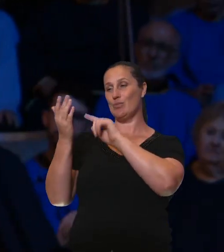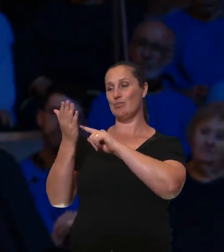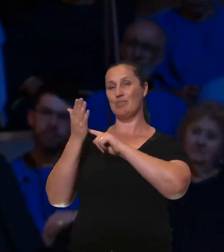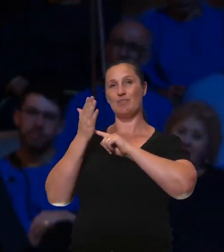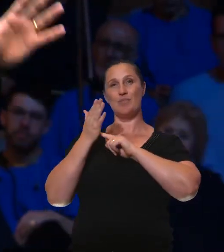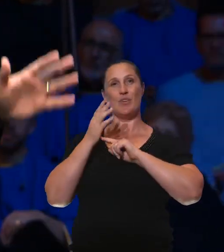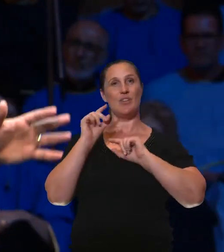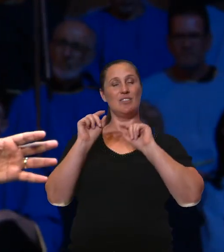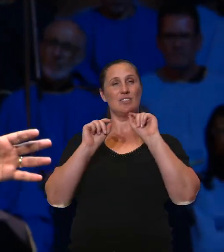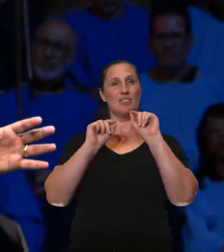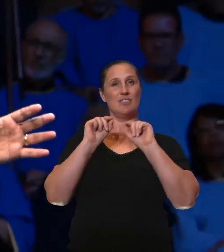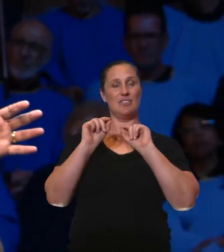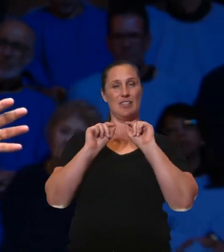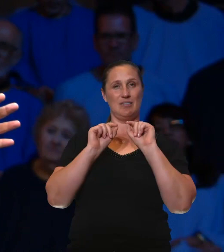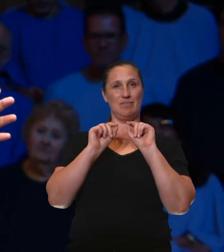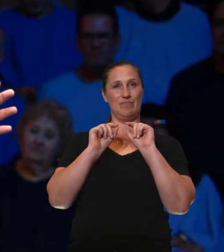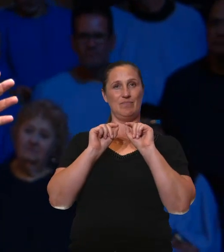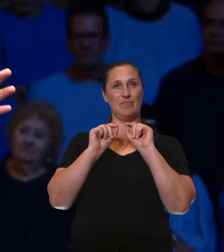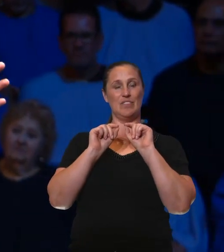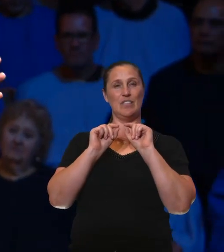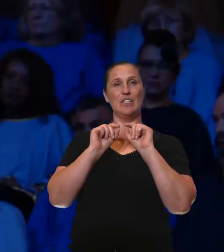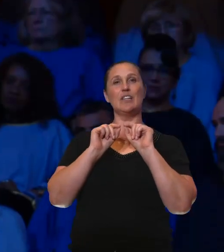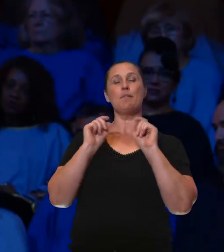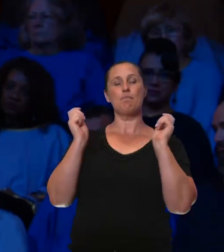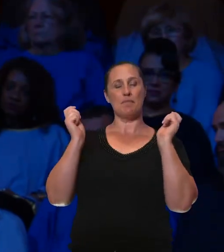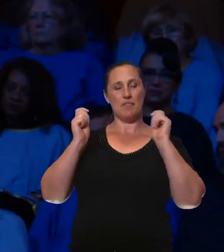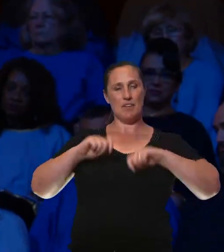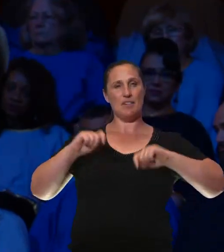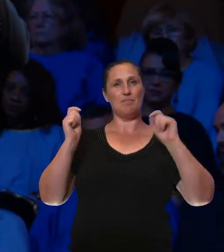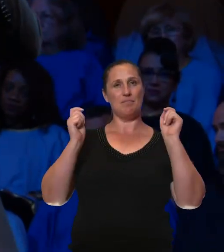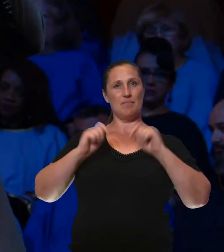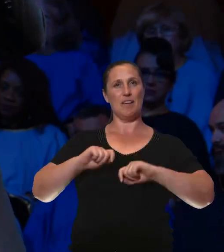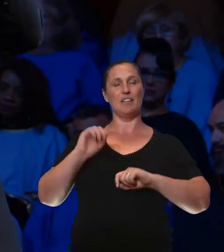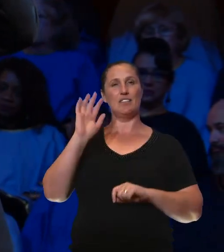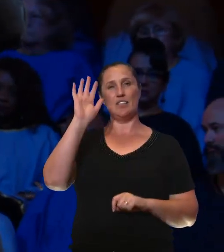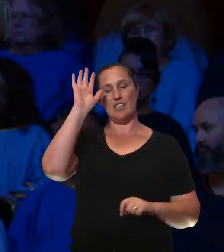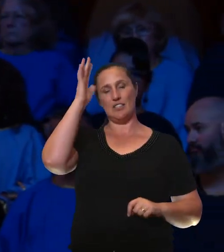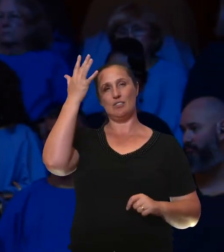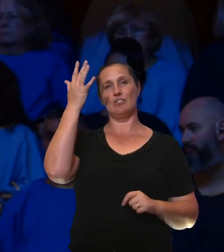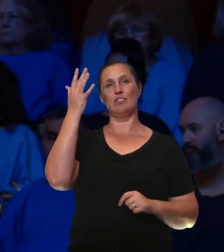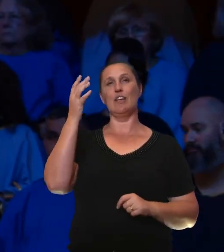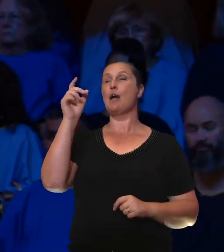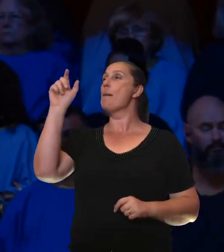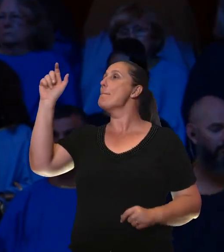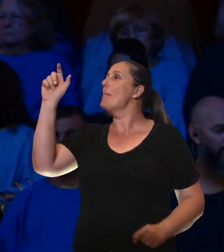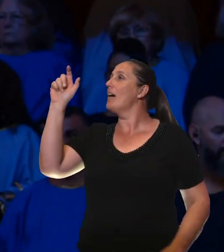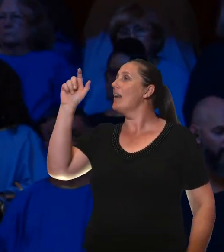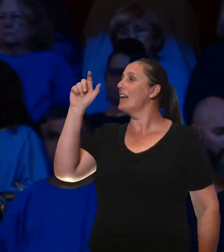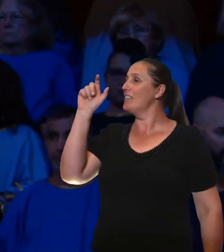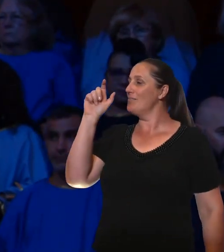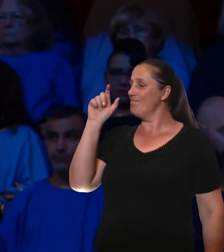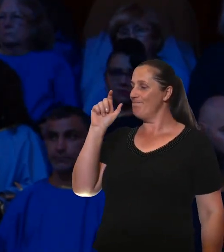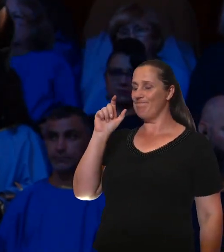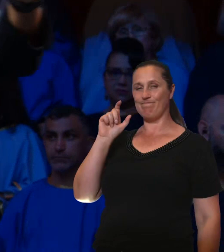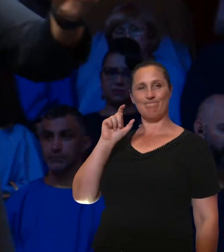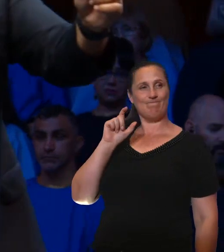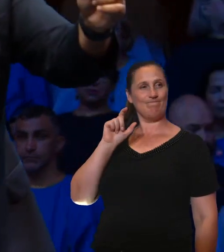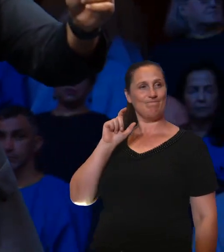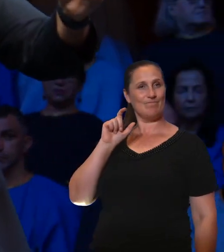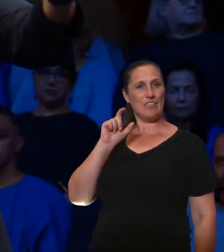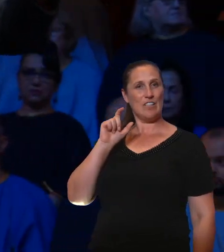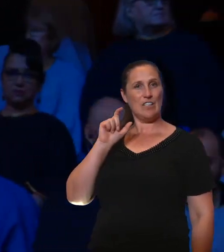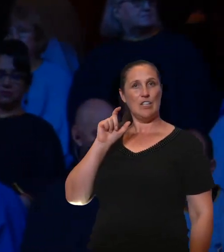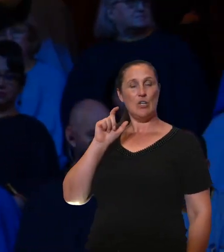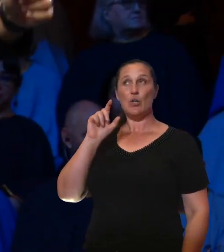algo impossível de se resolver, mas nós temos uma palavra de Deus: o que Deus